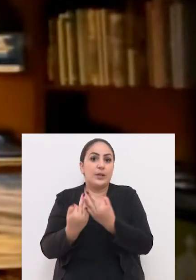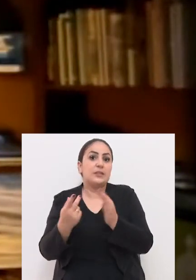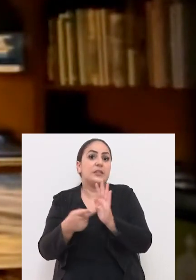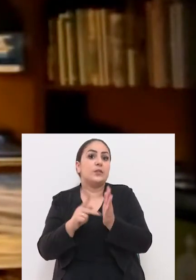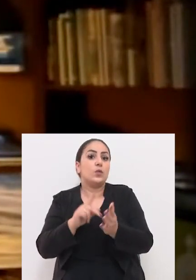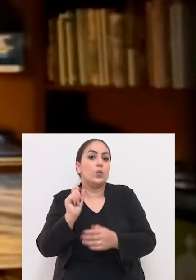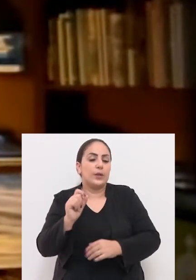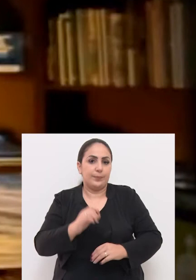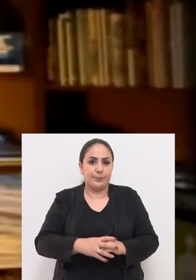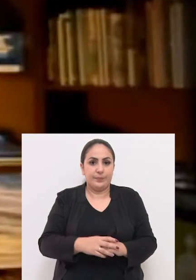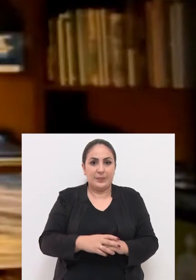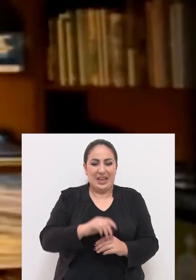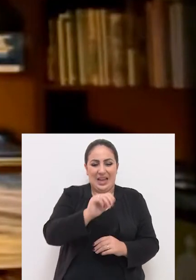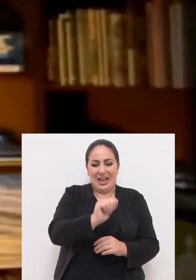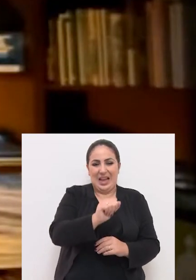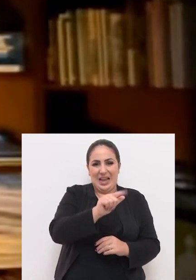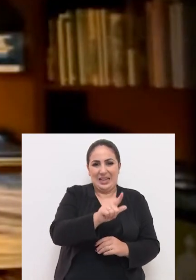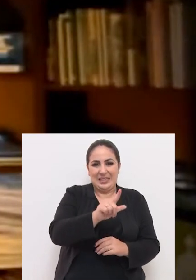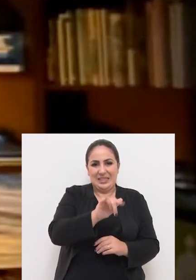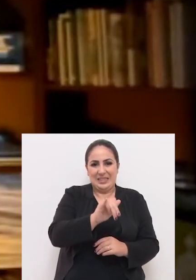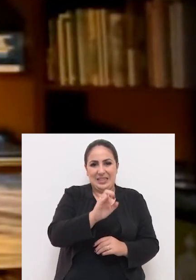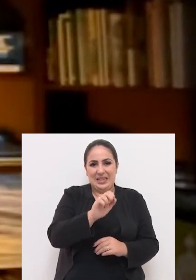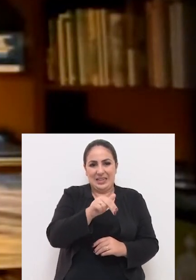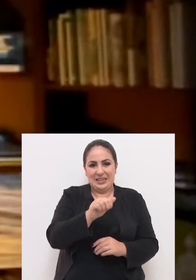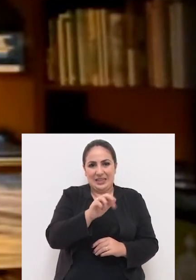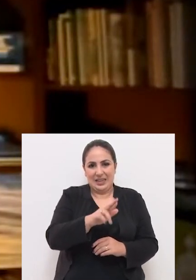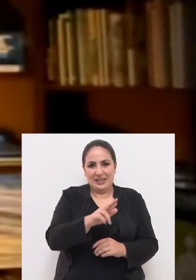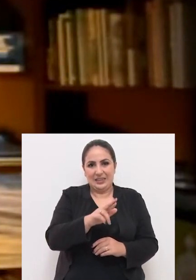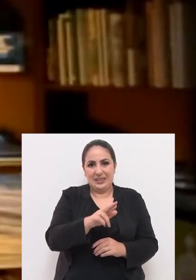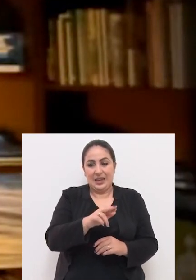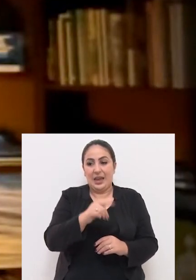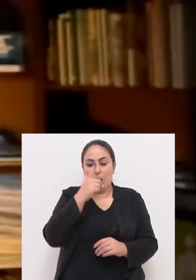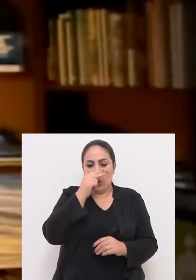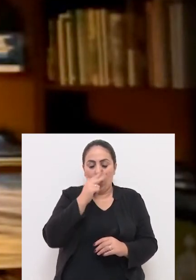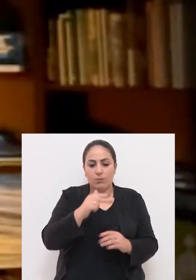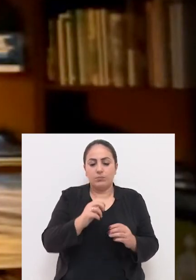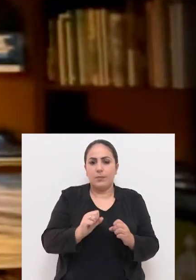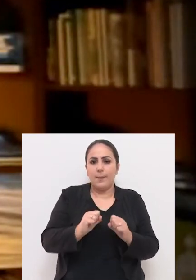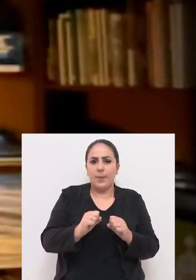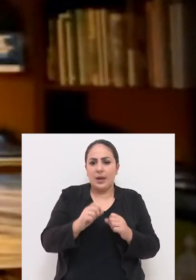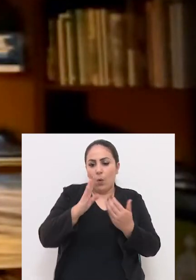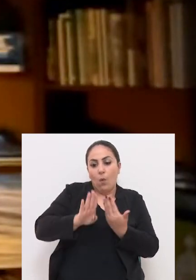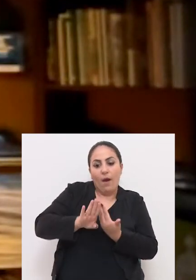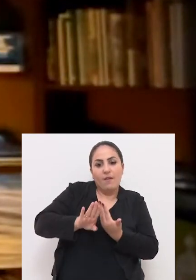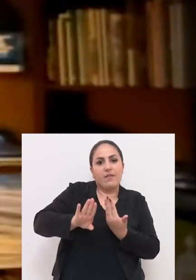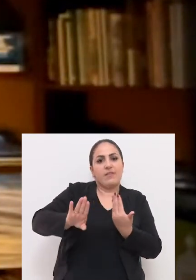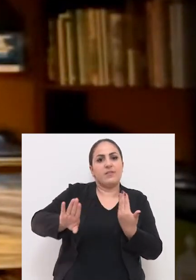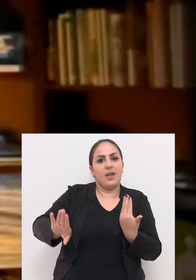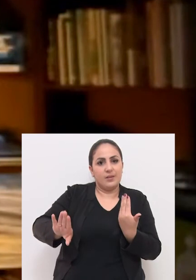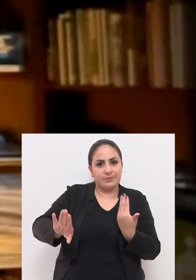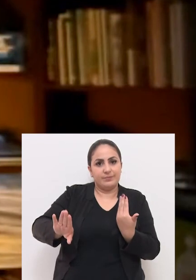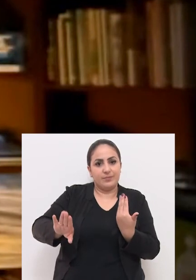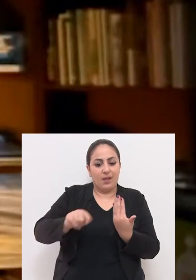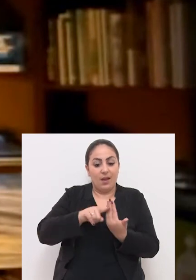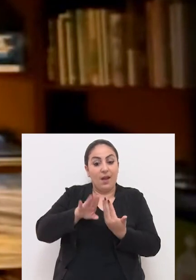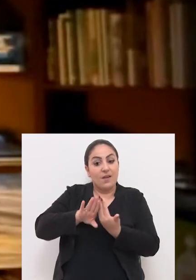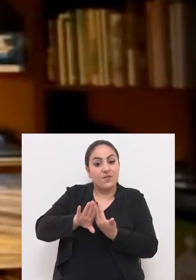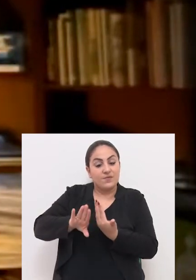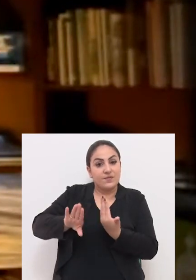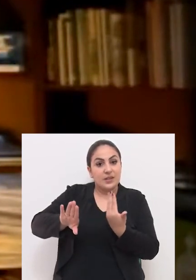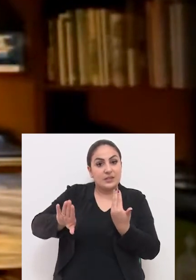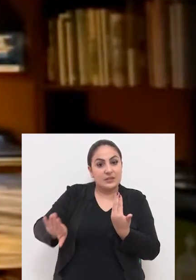parental quer dizer o seguinte: alienar é pôr de lado, pôr de parte, afastar. Então